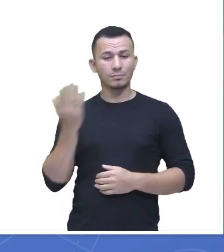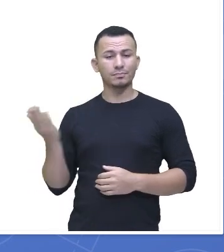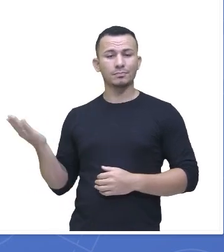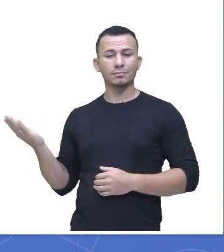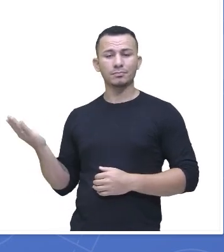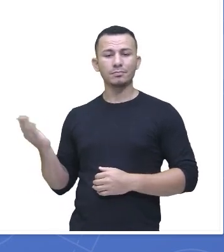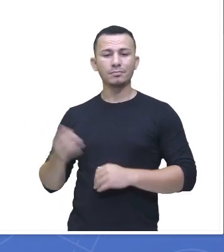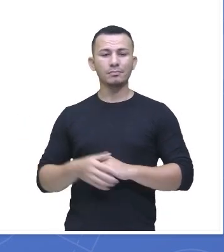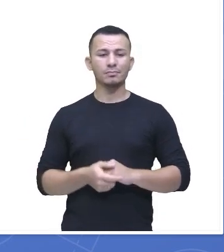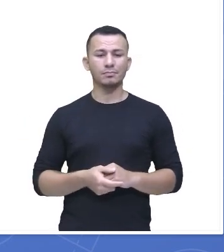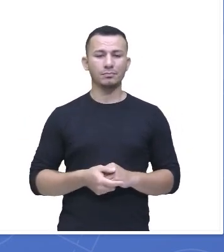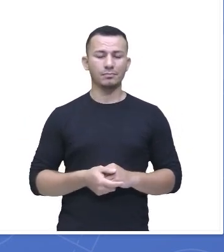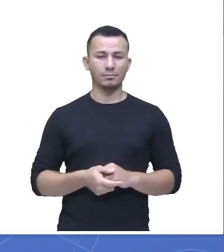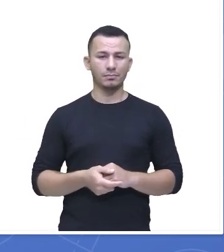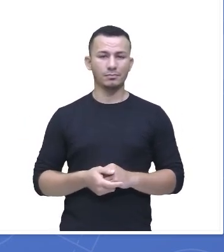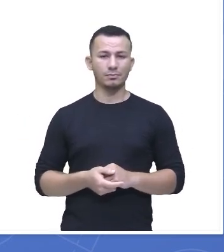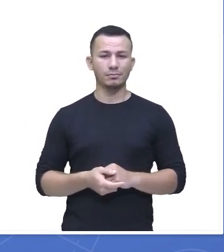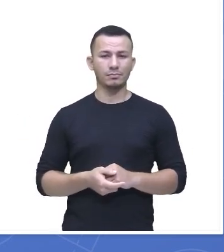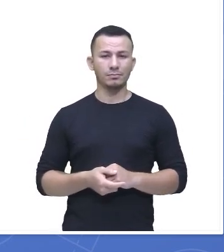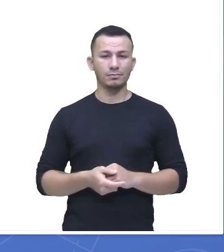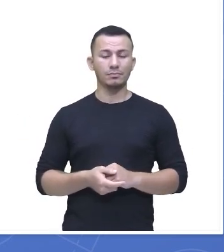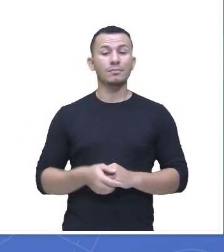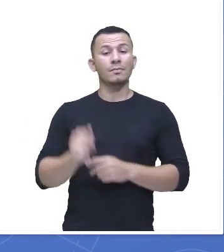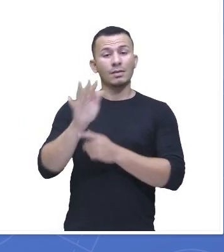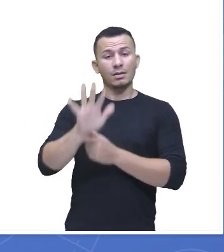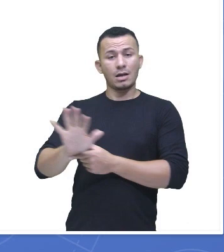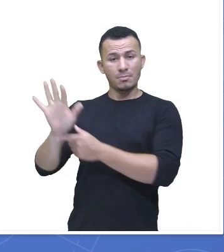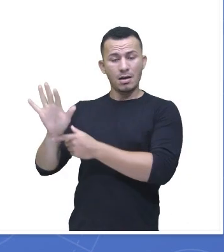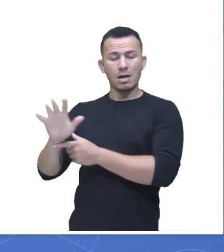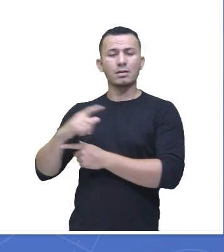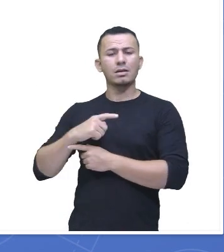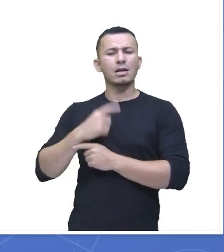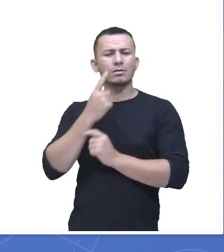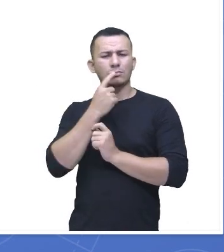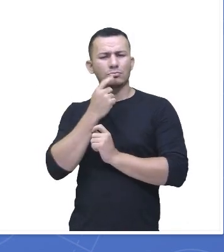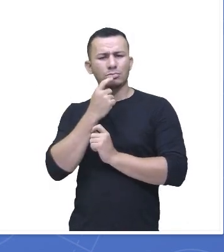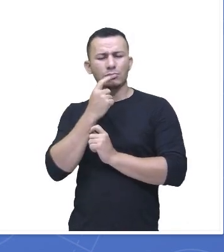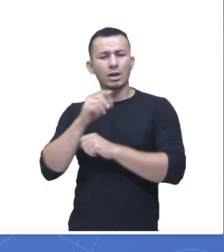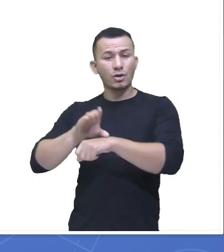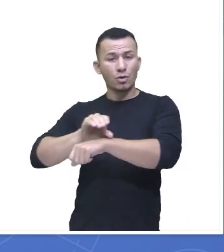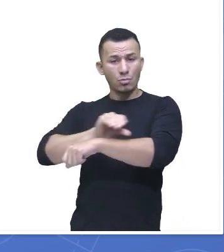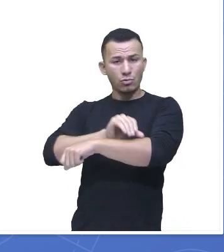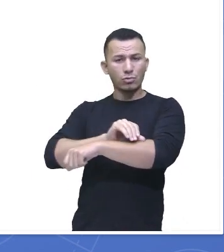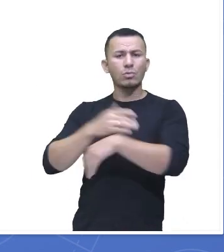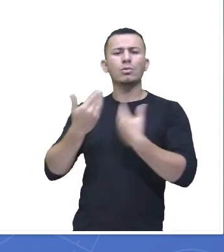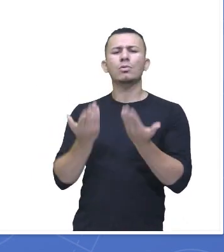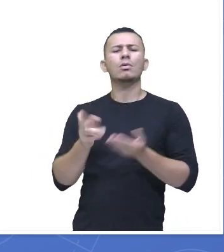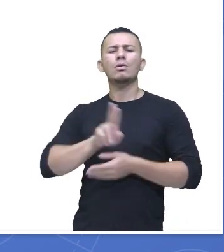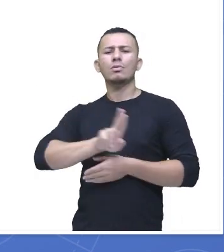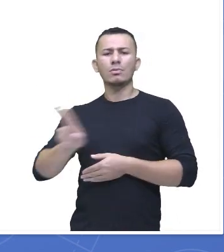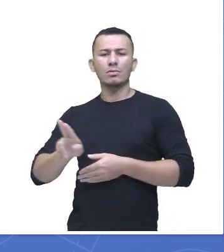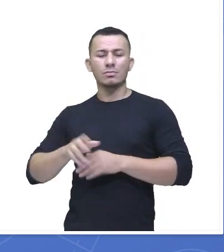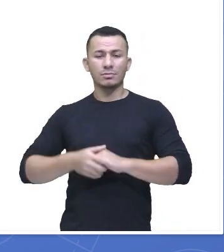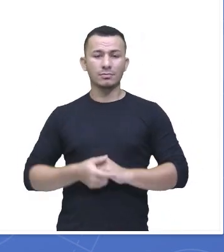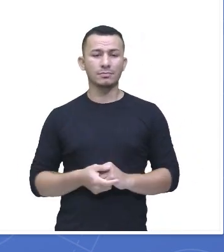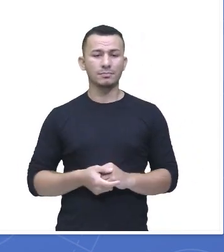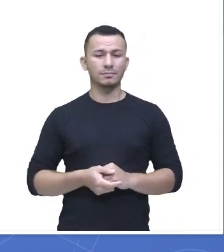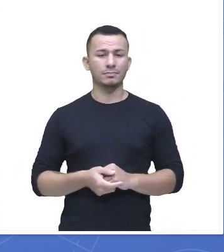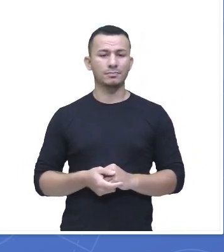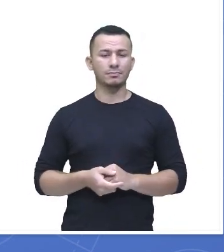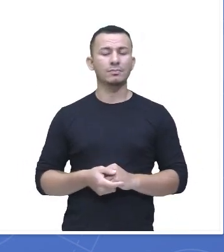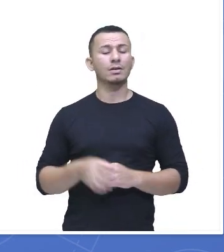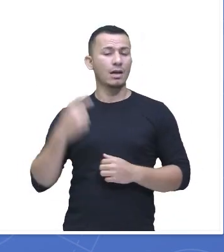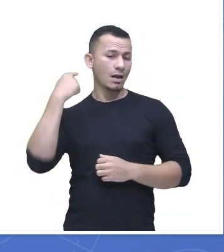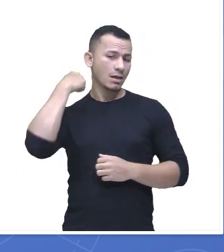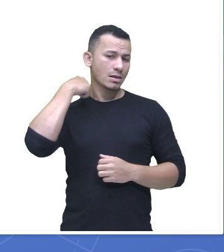é este músculo que está destacado. E vamos ver qual é. Nós temos aí letra A,